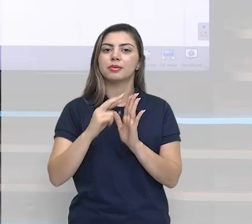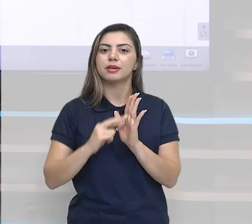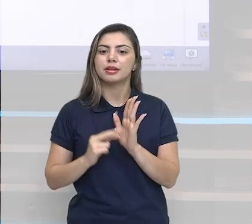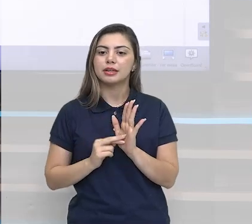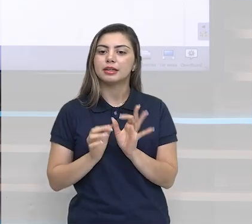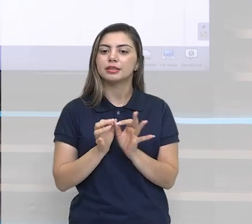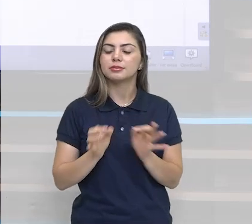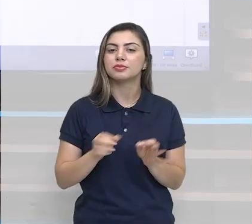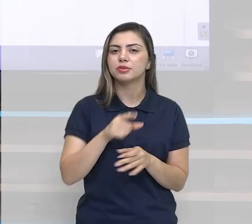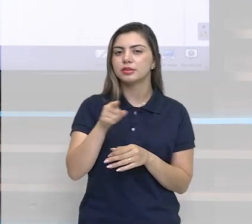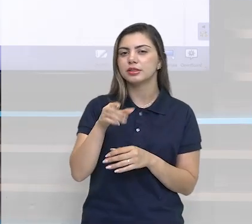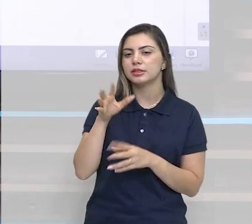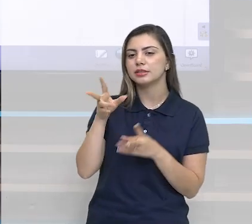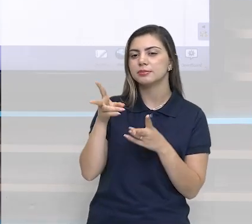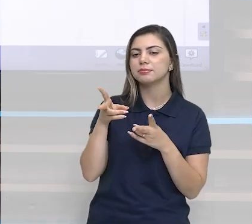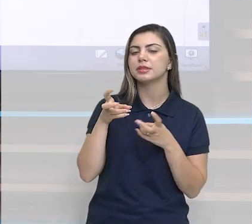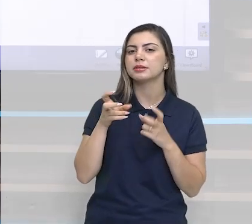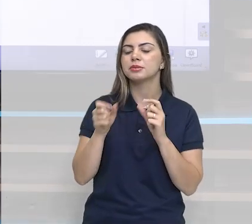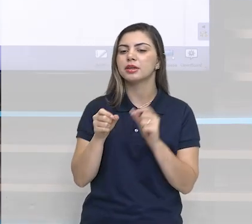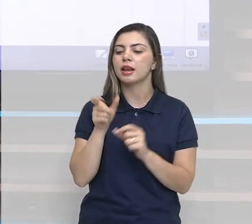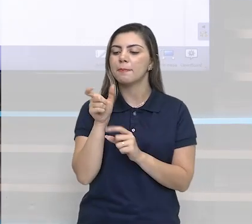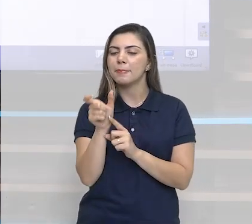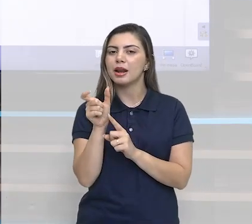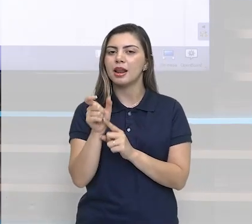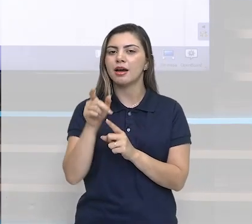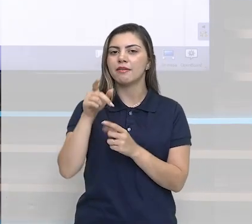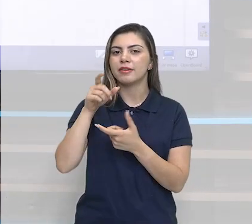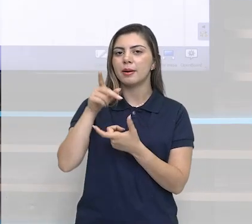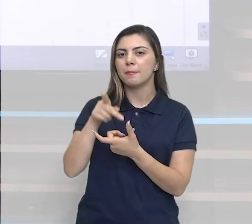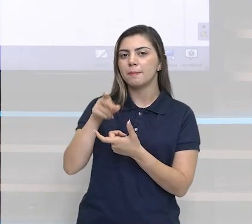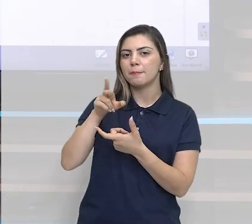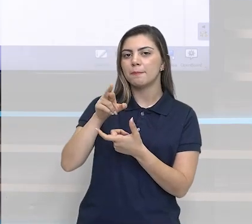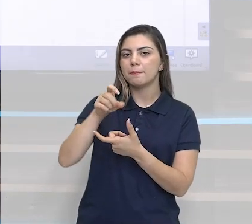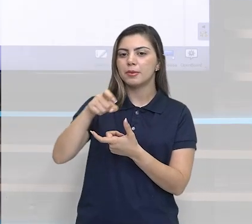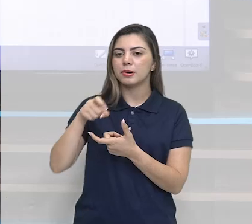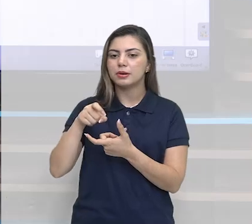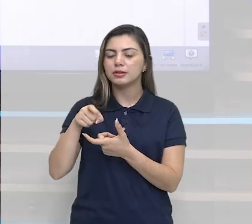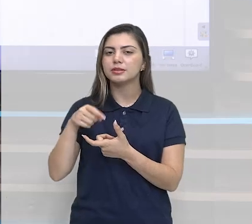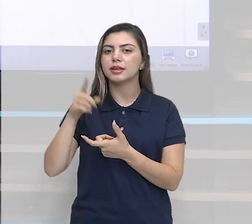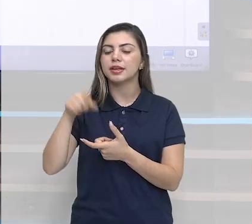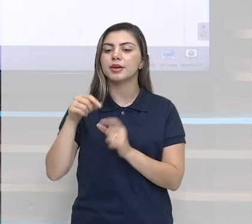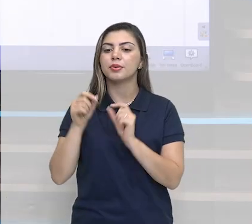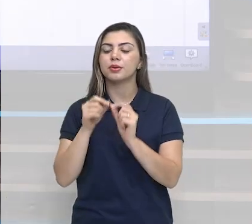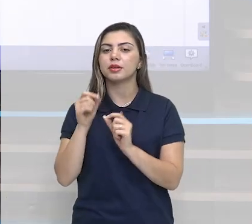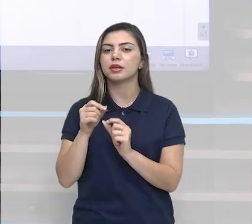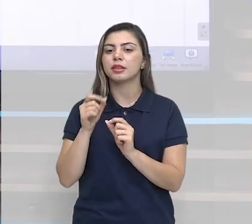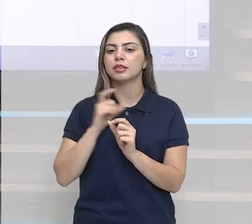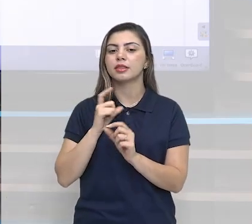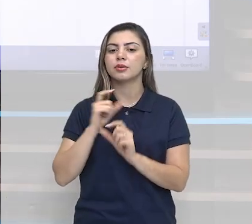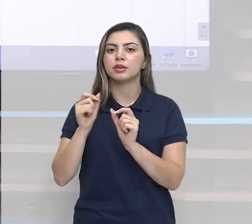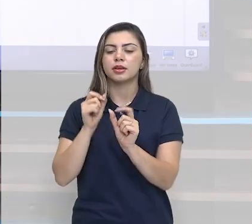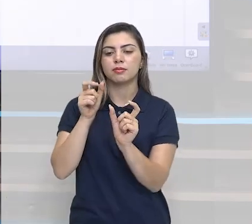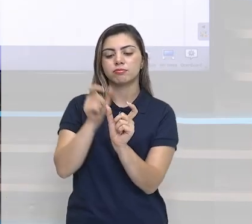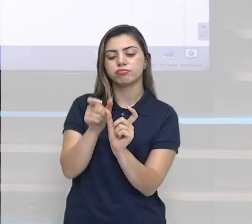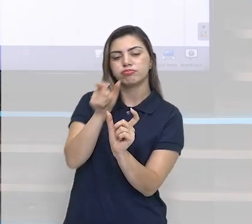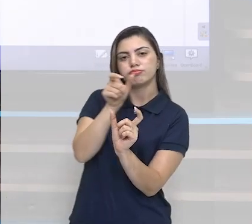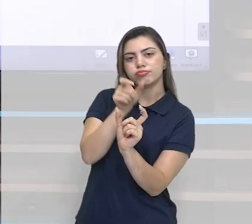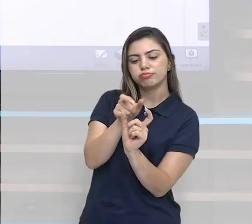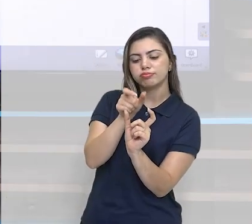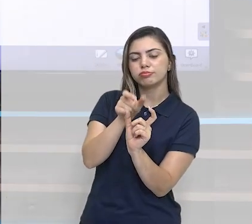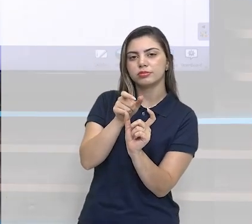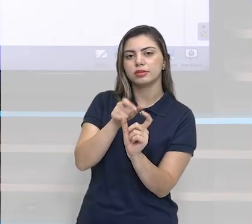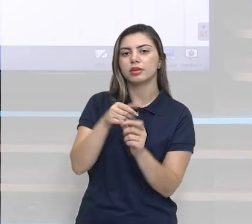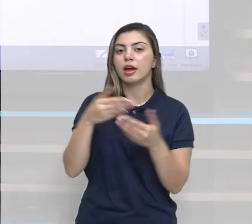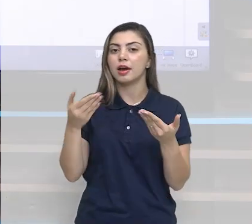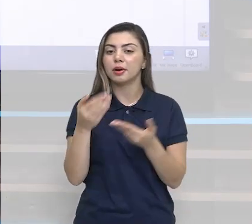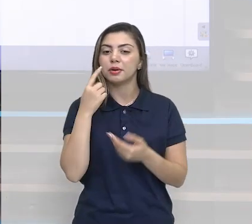sabe que a palavra proparoxítona é aquela que tem a sua sílaba tônica na antepenúltima sílaba.